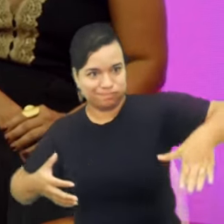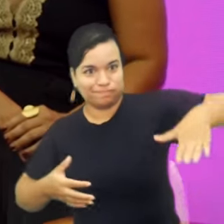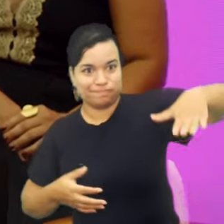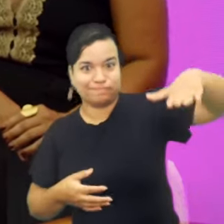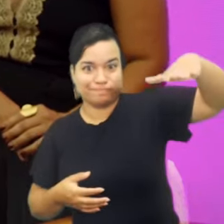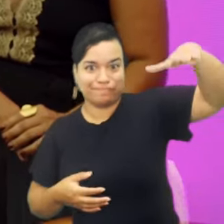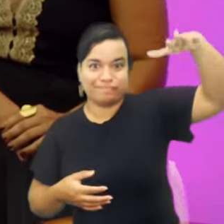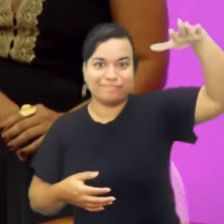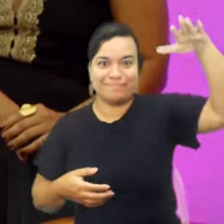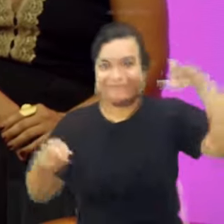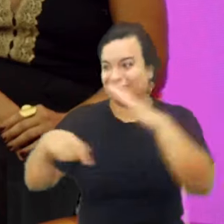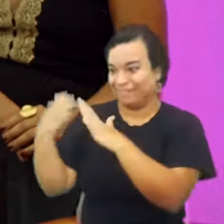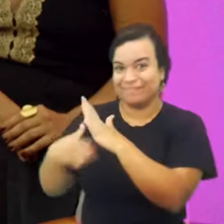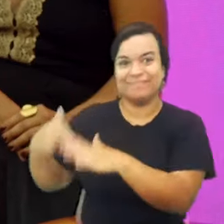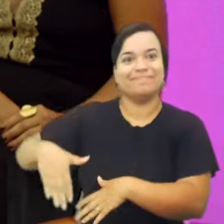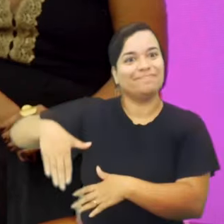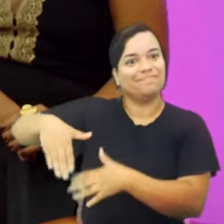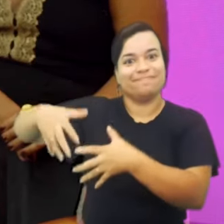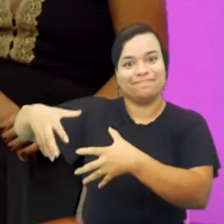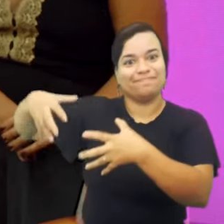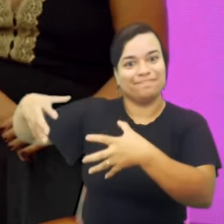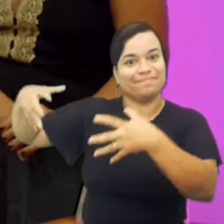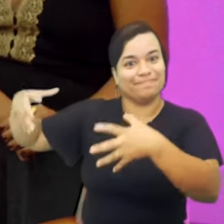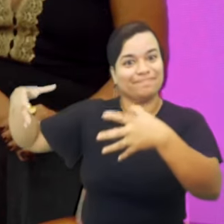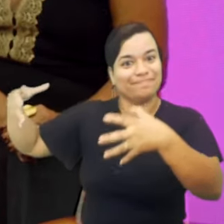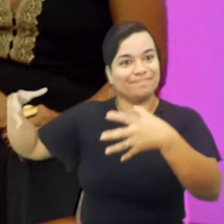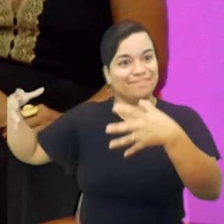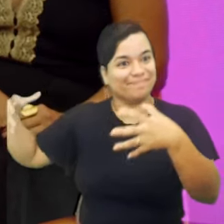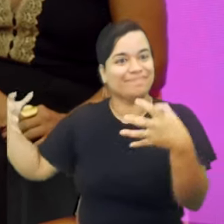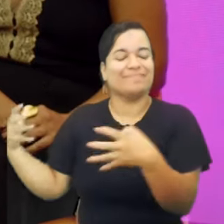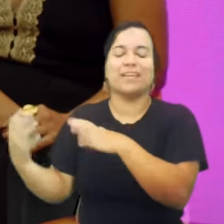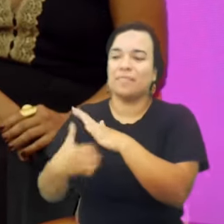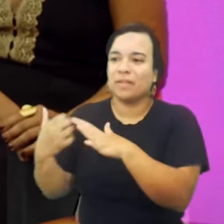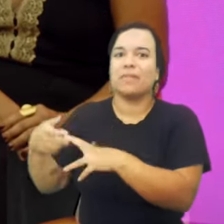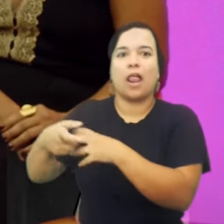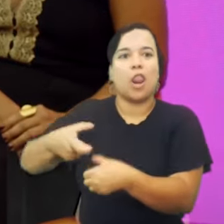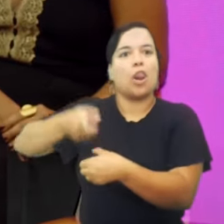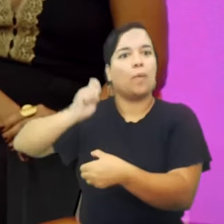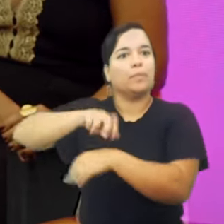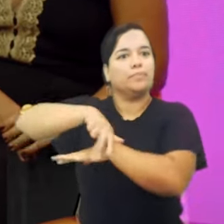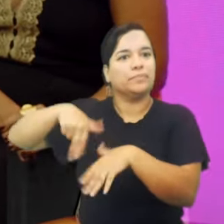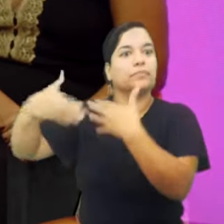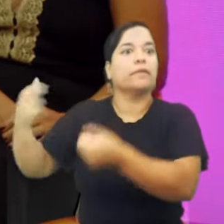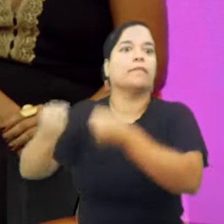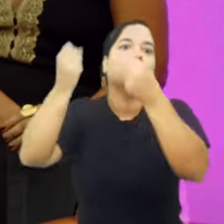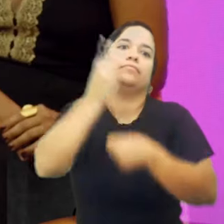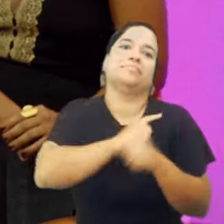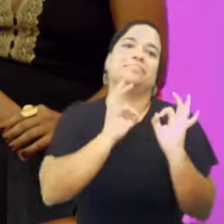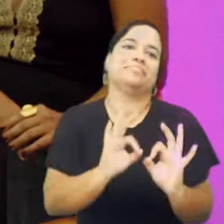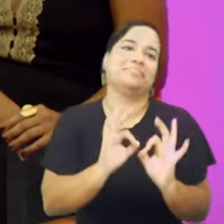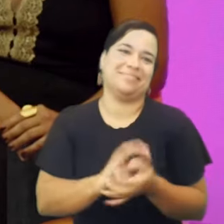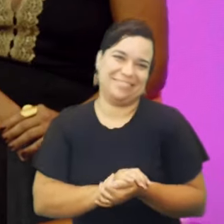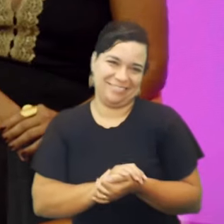tendo lucro. E ele cada vez mais forte, mais forte, mais forte. E assim, ele vai crescendo. E aí sim, você pode falar, olha,